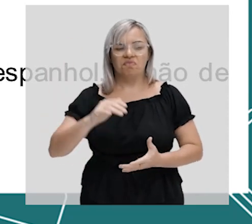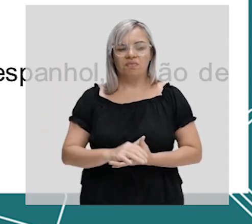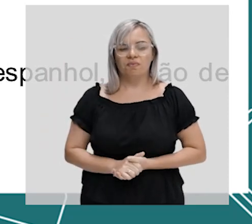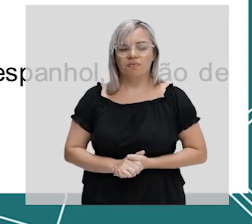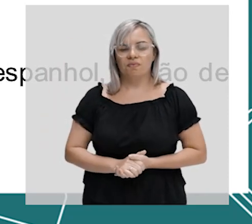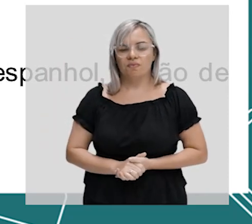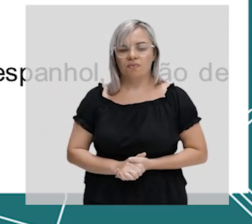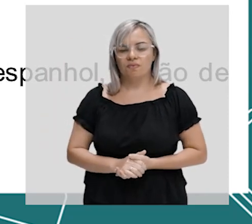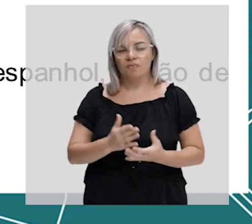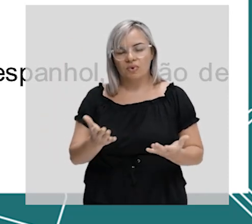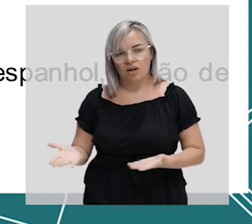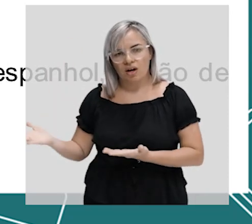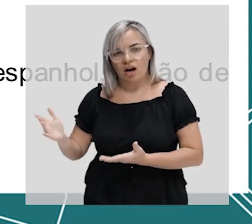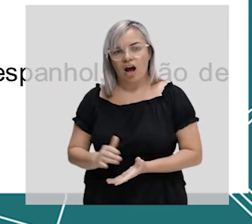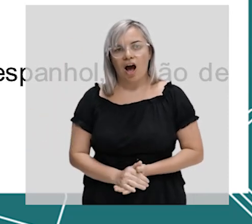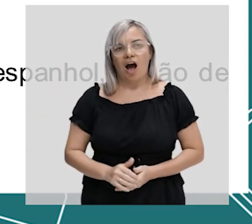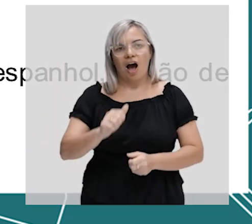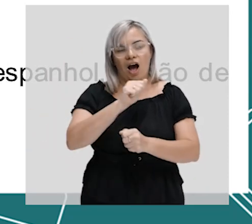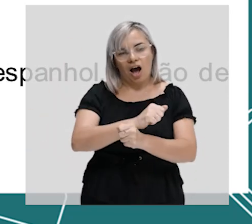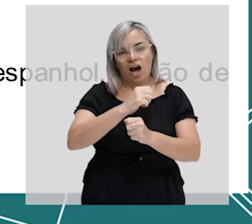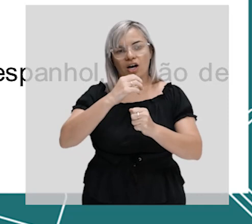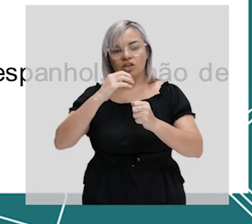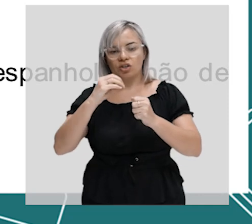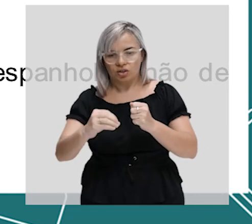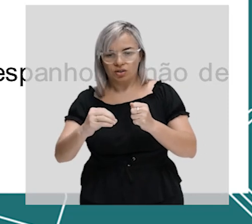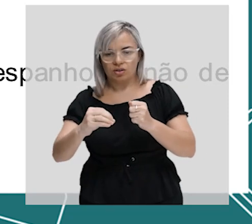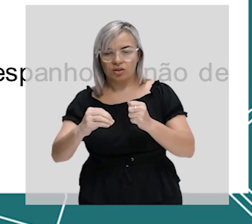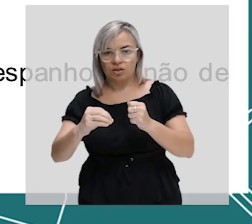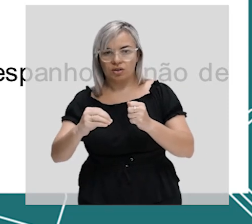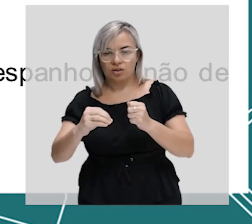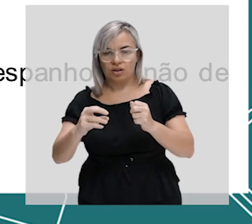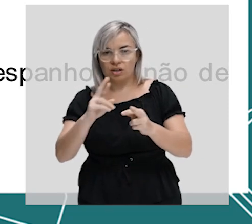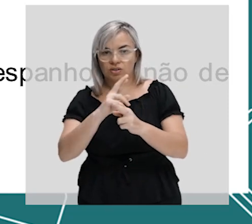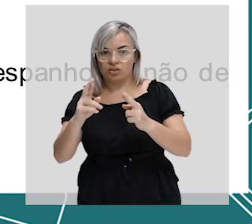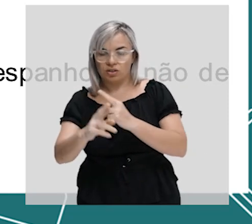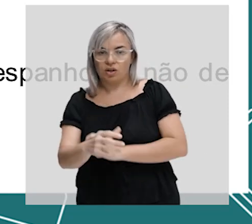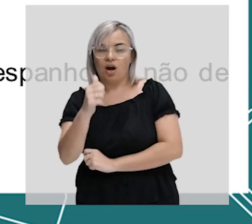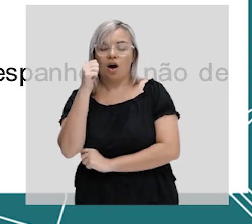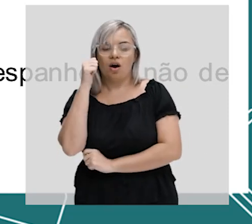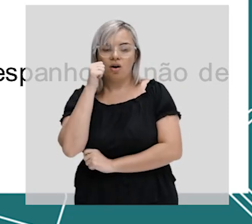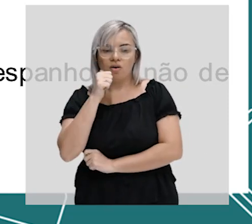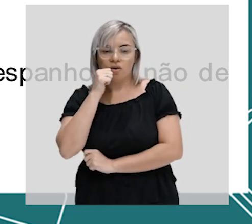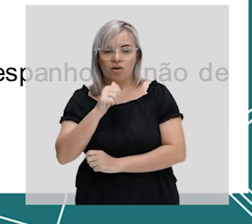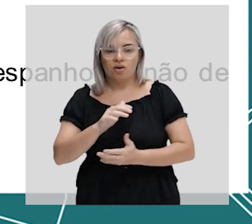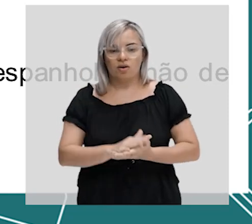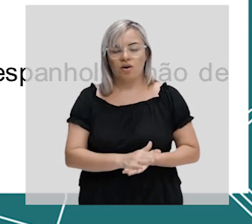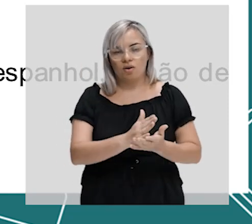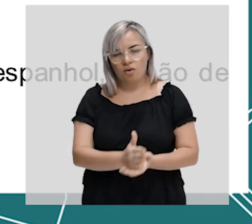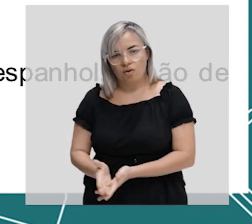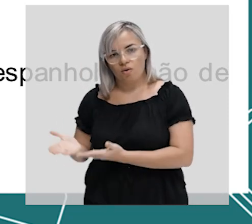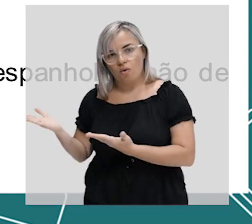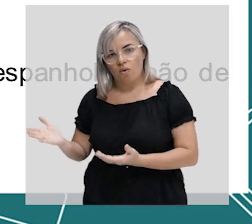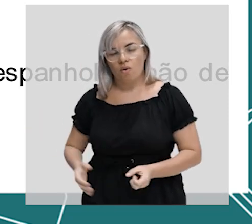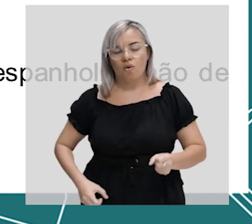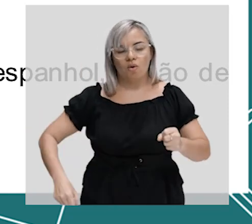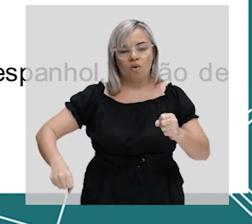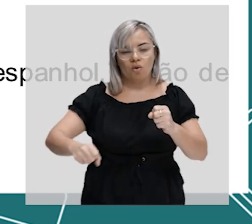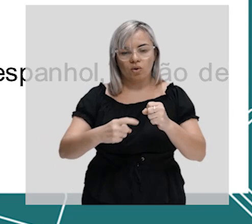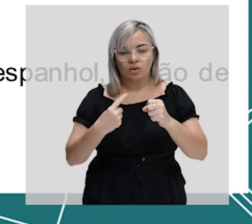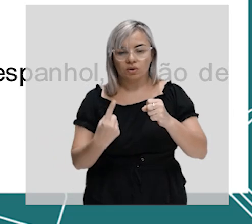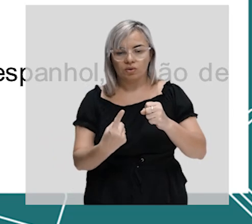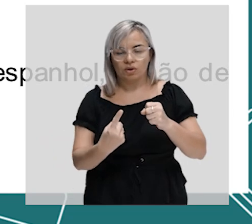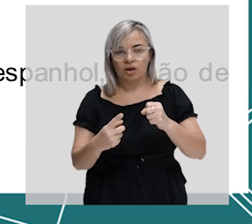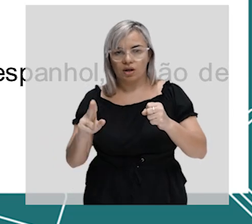Artigos definidos femininos. Singular la e plural